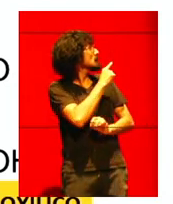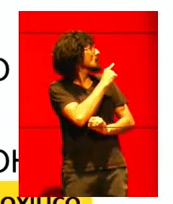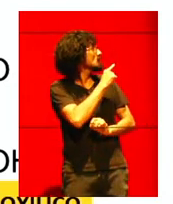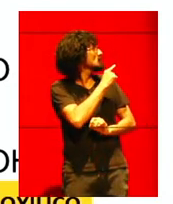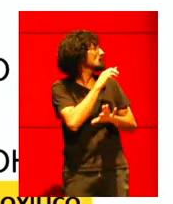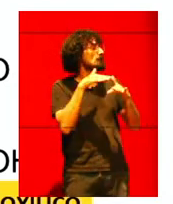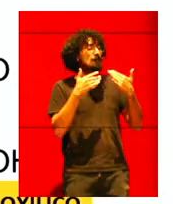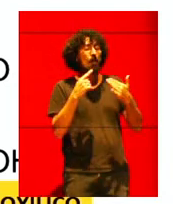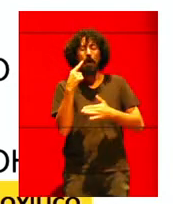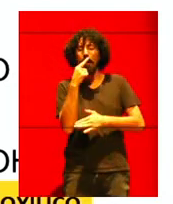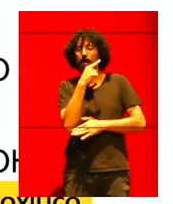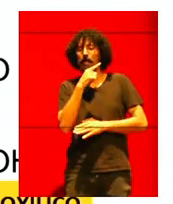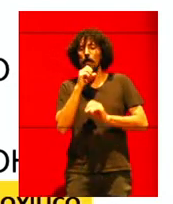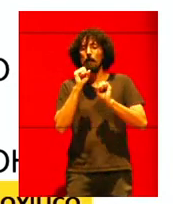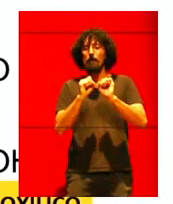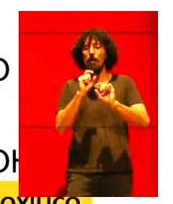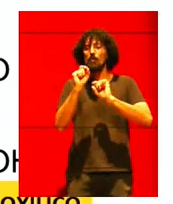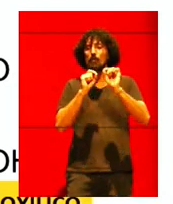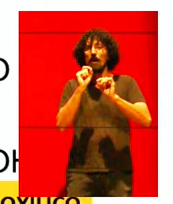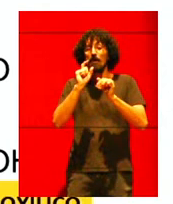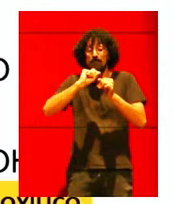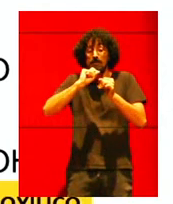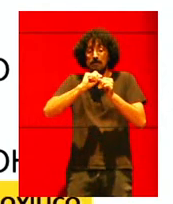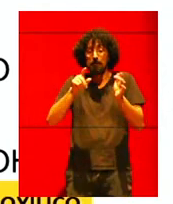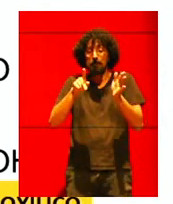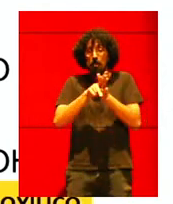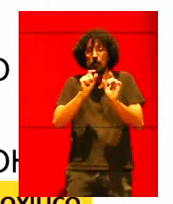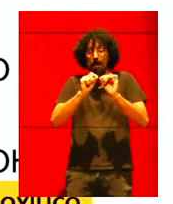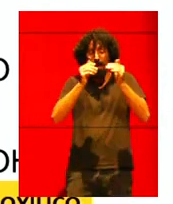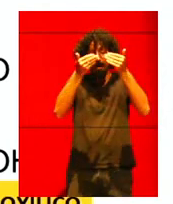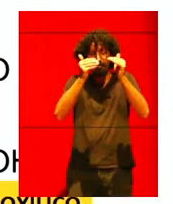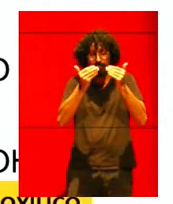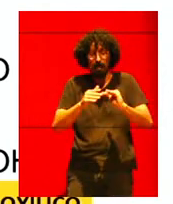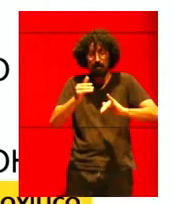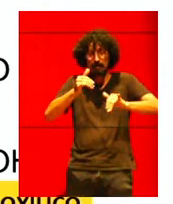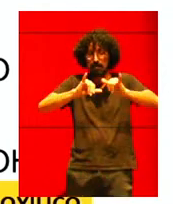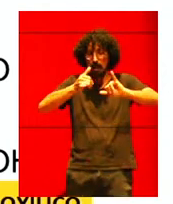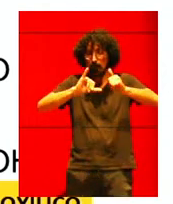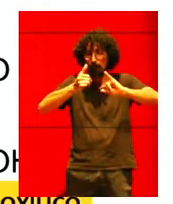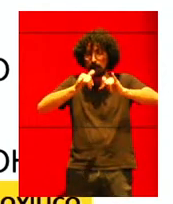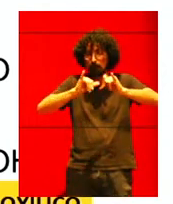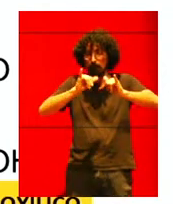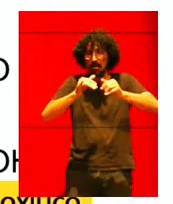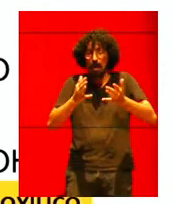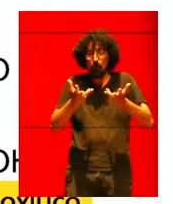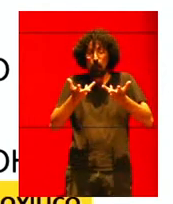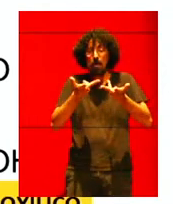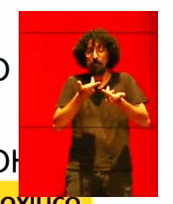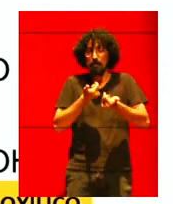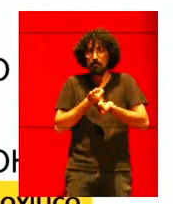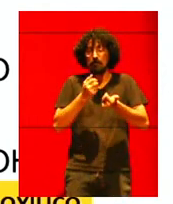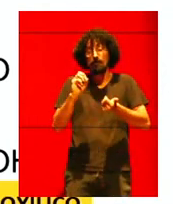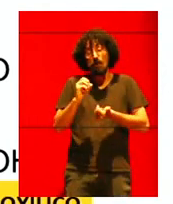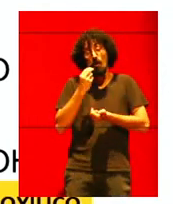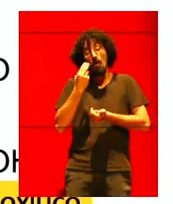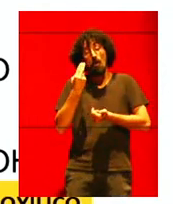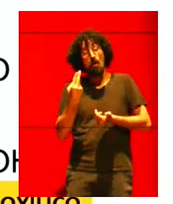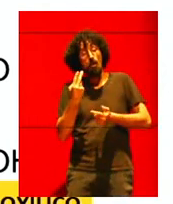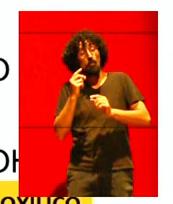dessas substâncias pode ser feita em meio de uma análise química qualitativa, ou